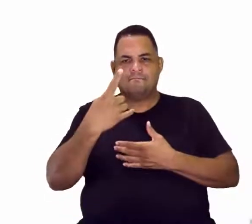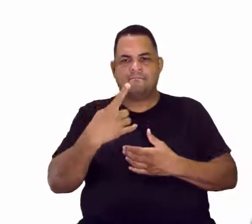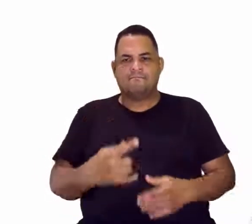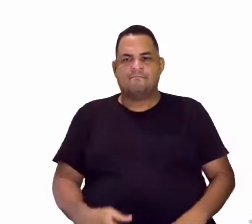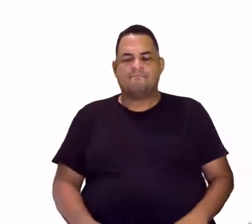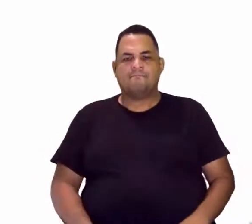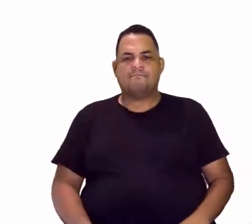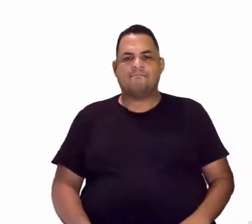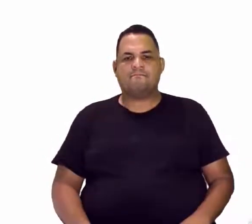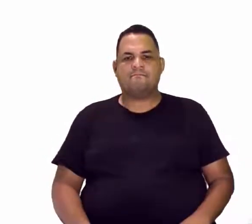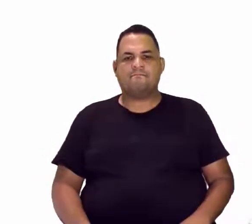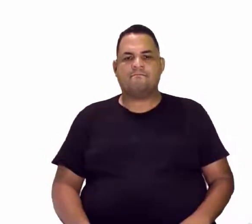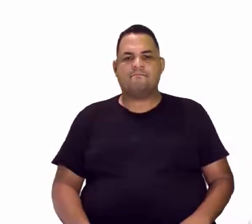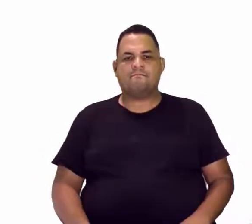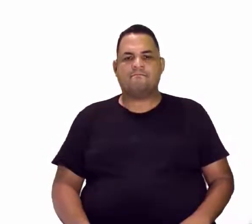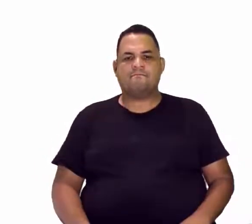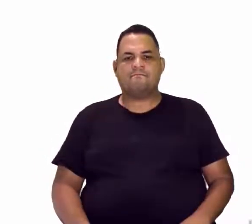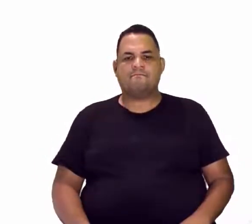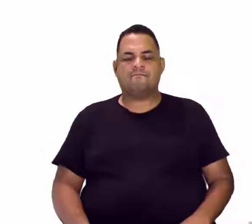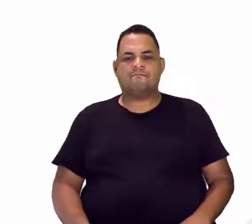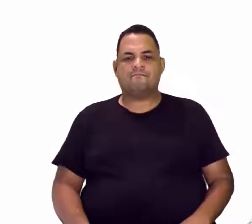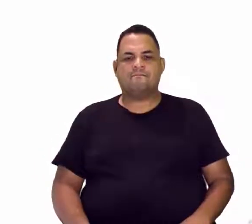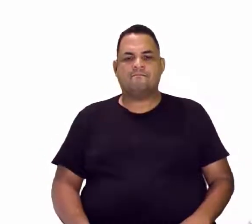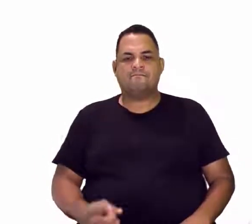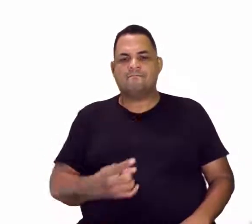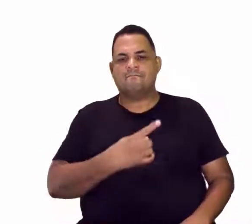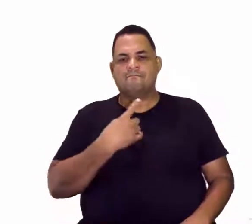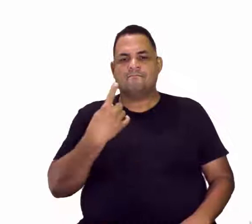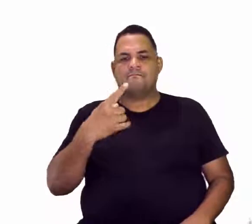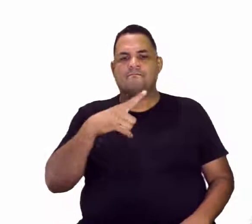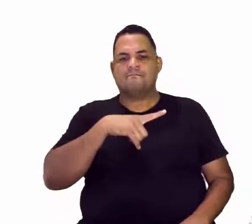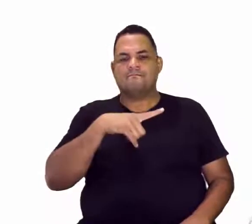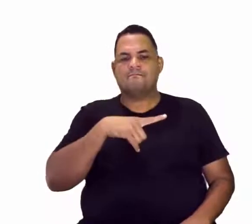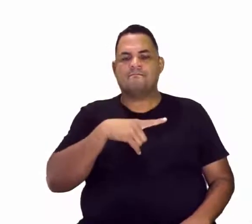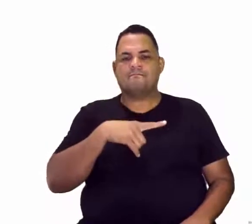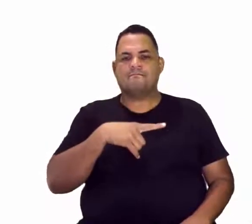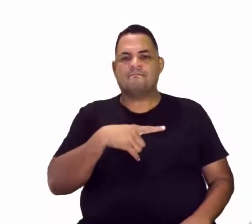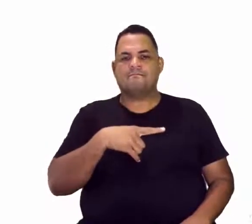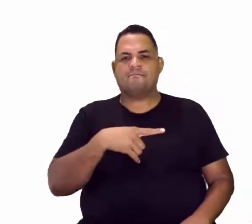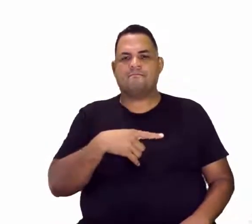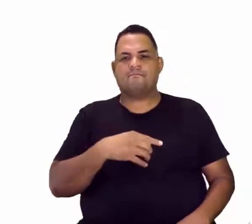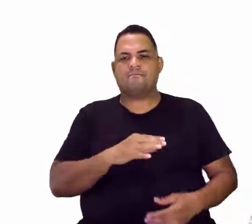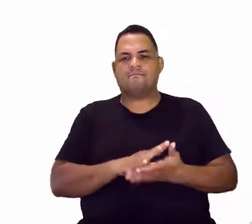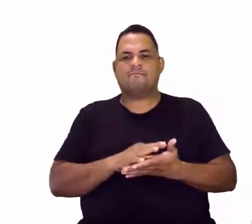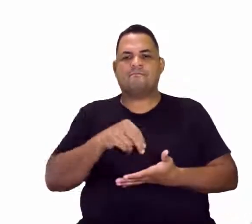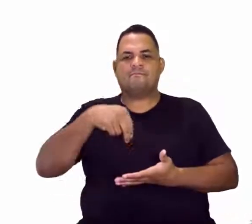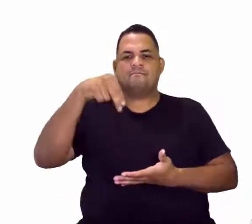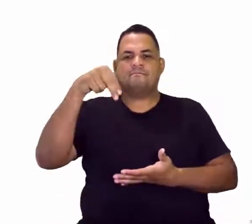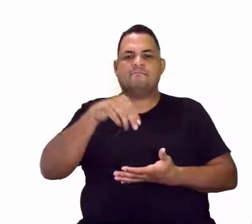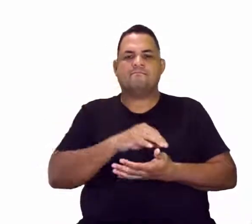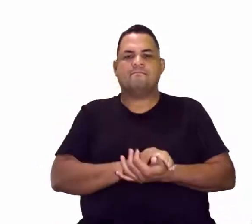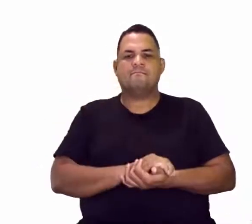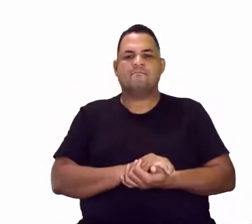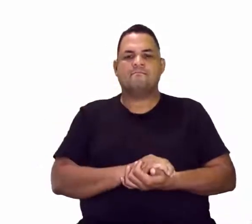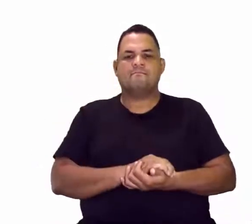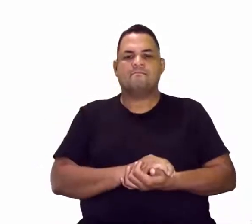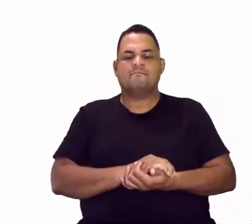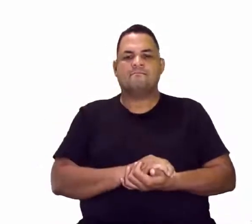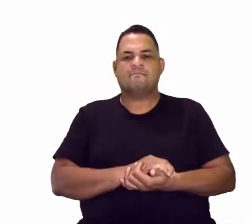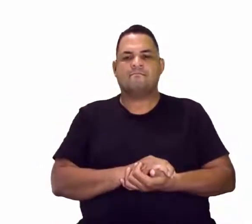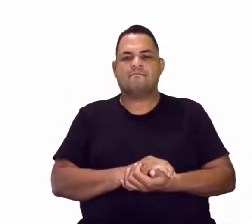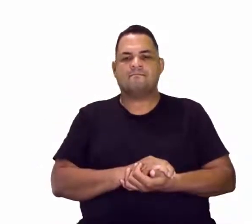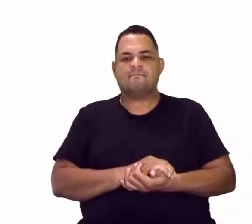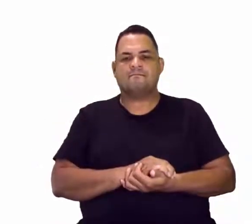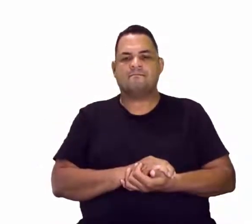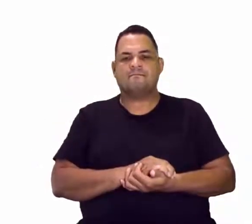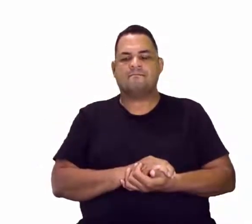ó, neste daqui, nós temos o átomo central, que é o nitrogênio. E no ácido sulfúrico, nós temos